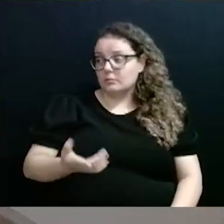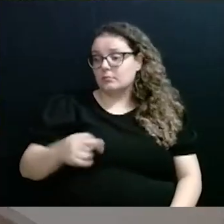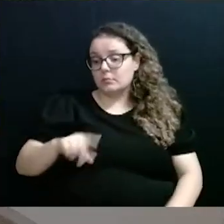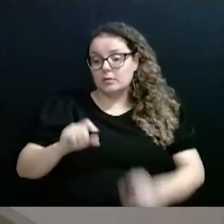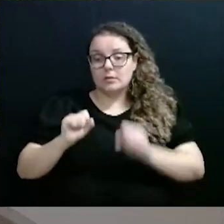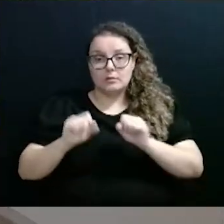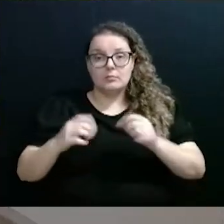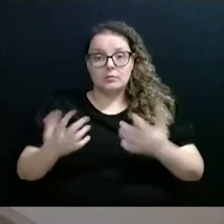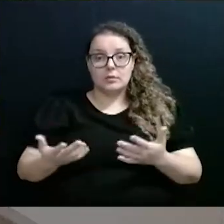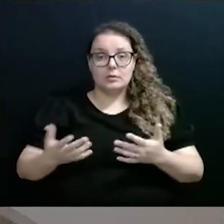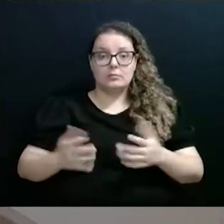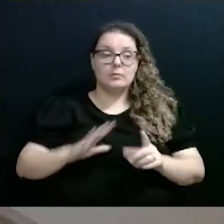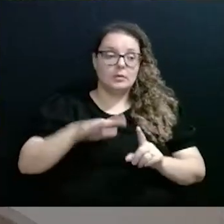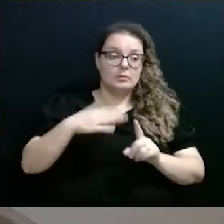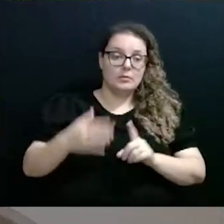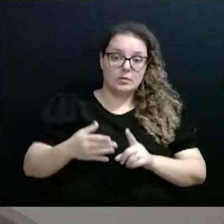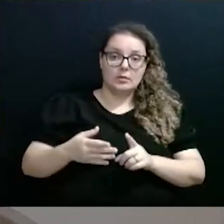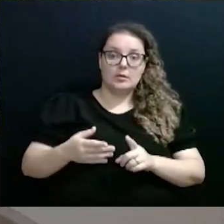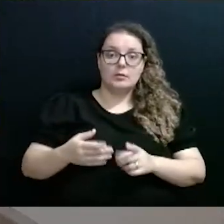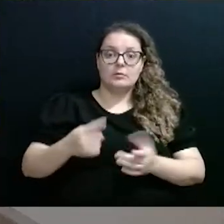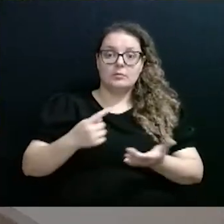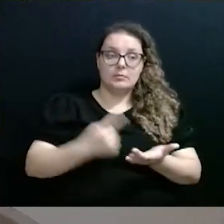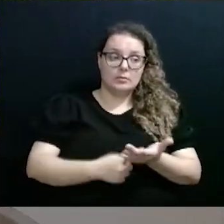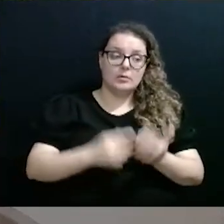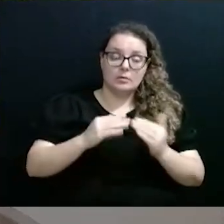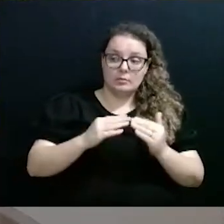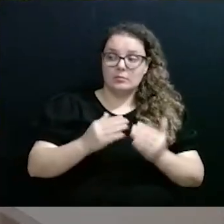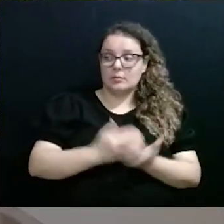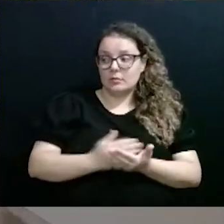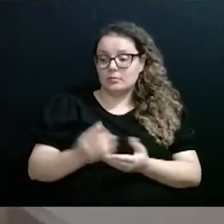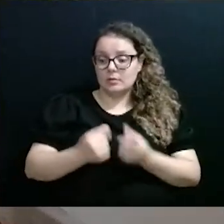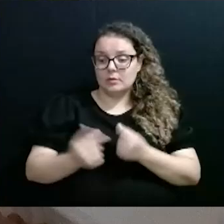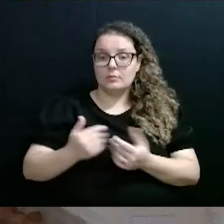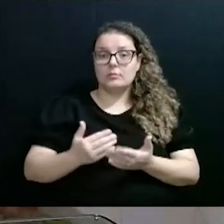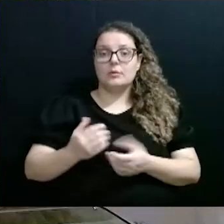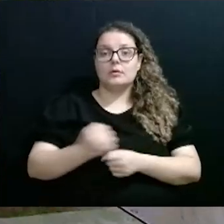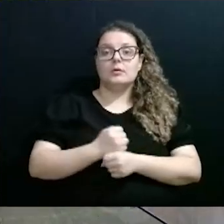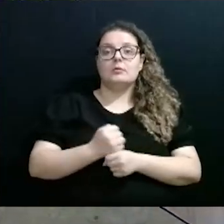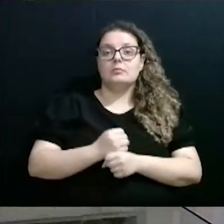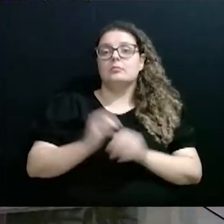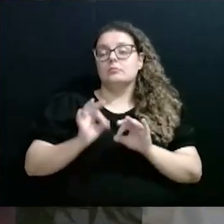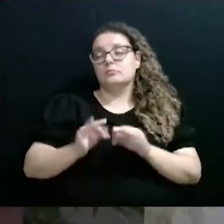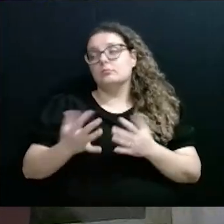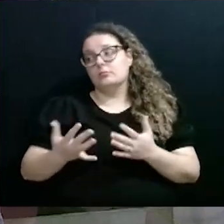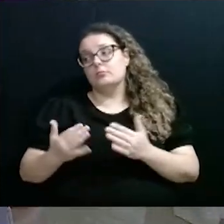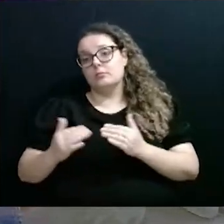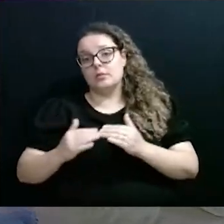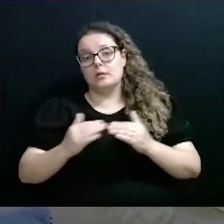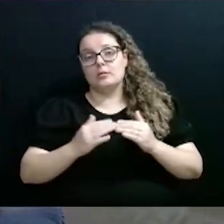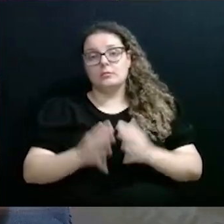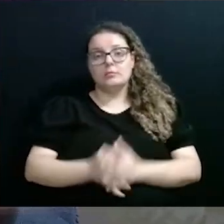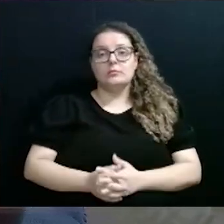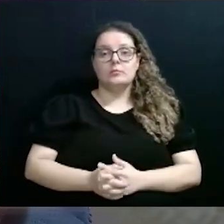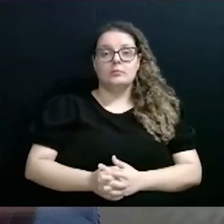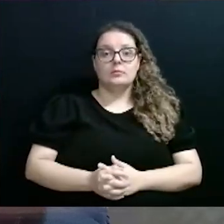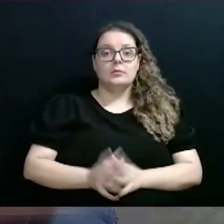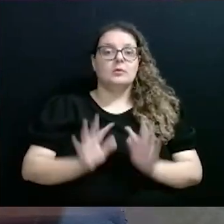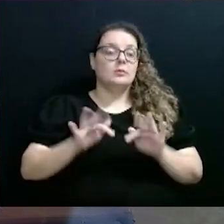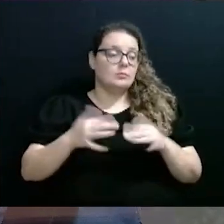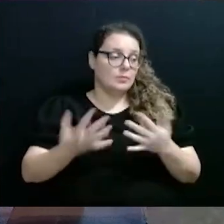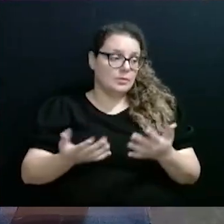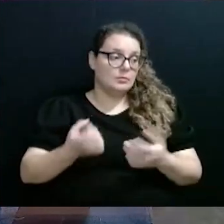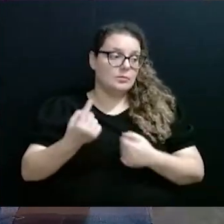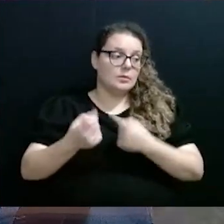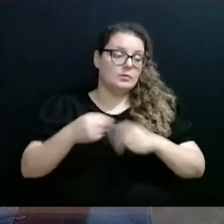elas possam honrar os seus compromissos financeiros e já iniciar o ano com as contas em ordem, com as contas no azul. Eli, para a gente terminar aqui, tem